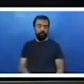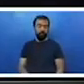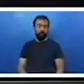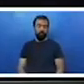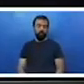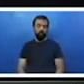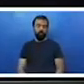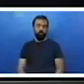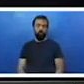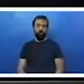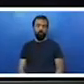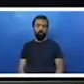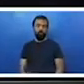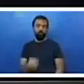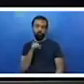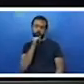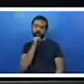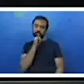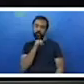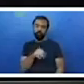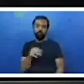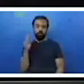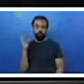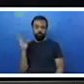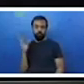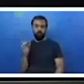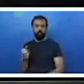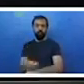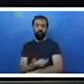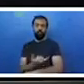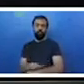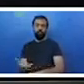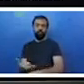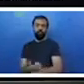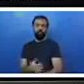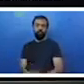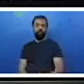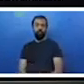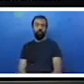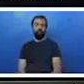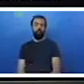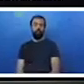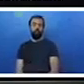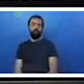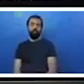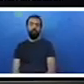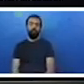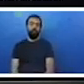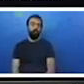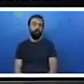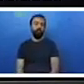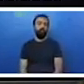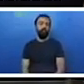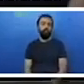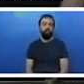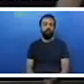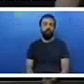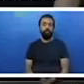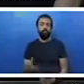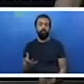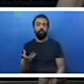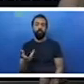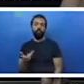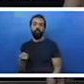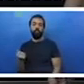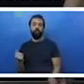Então essas são algumas de técnicas de parkour. Então quais as capacidades que a gente envolve